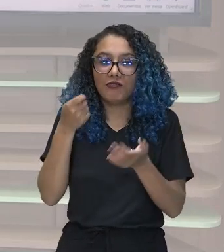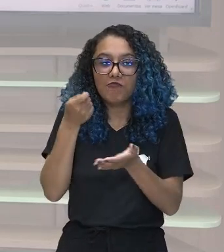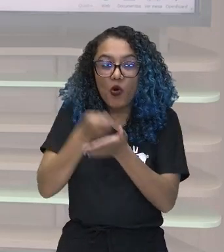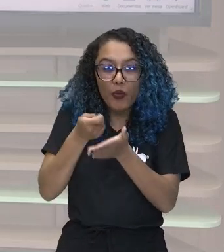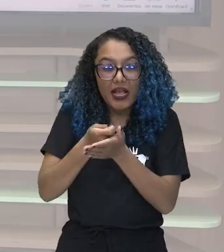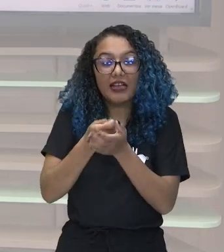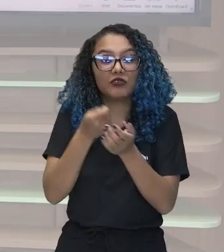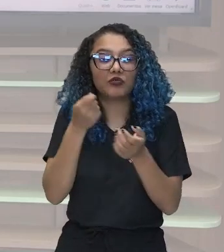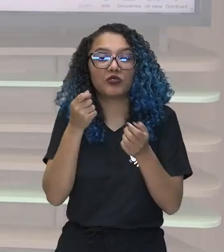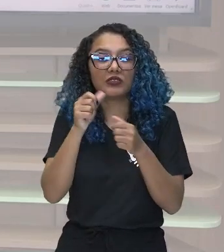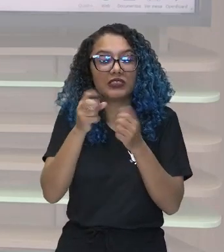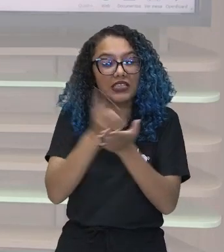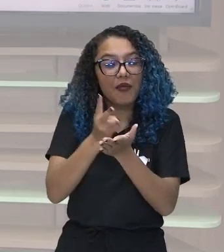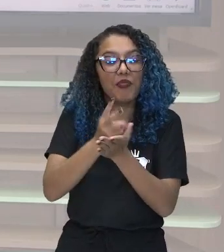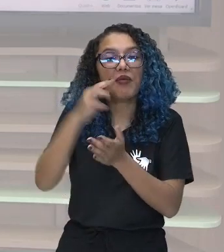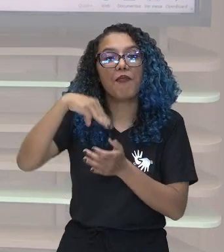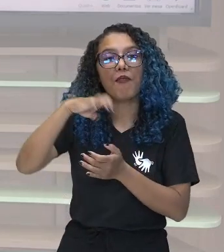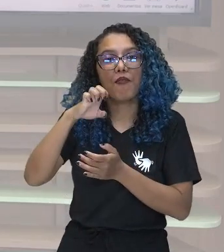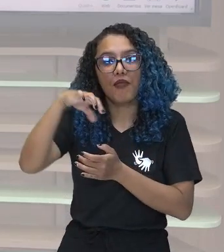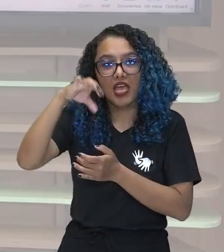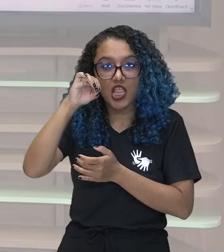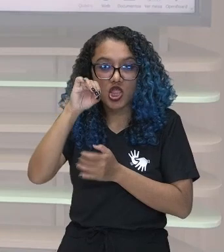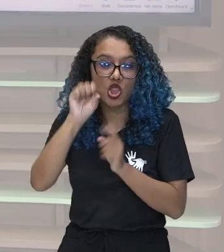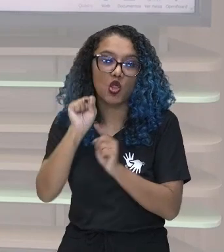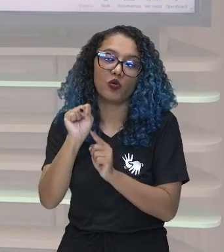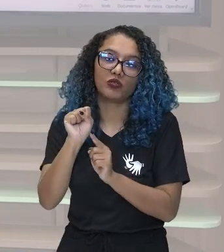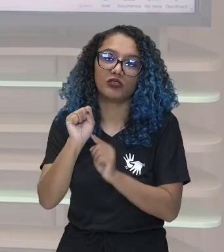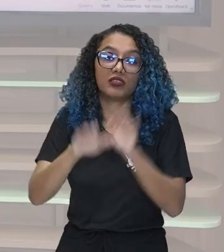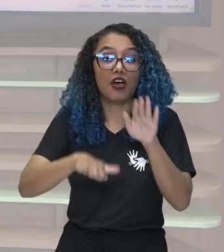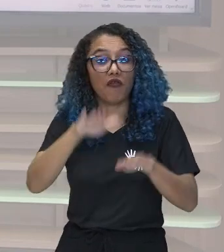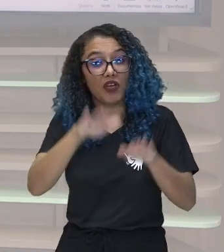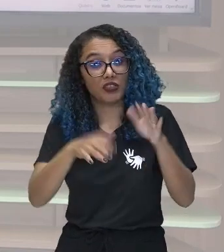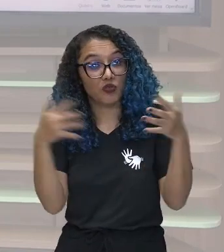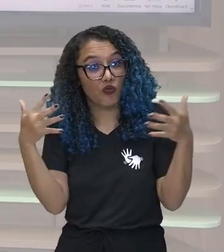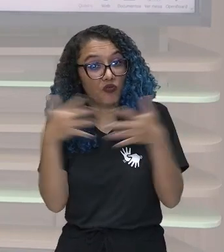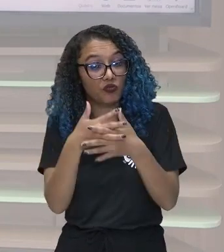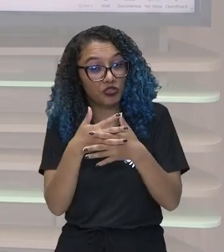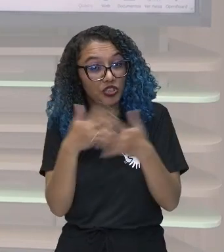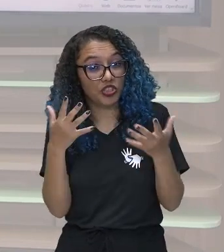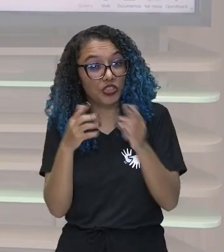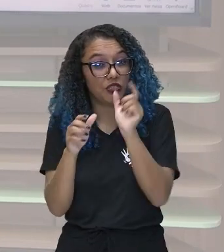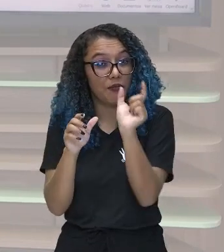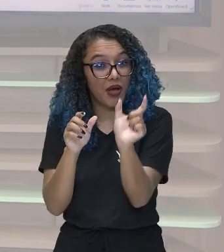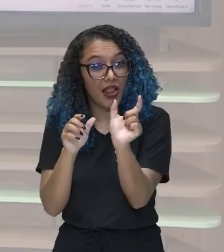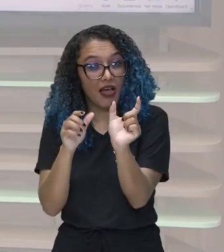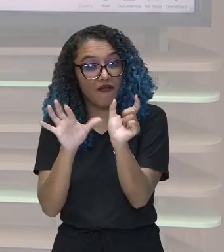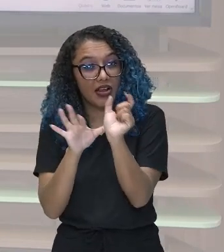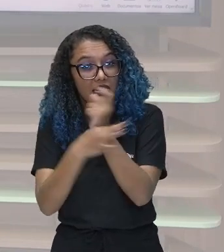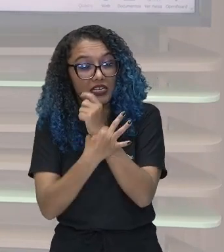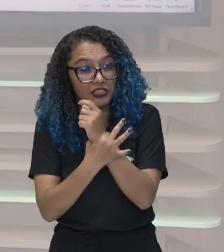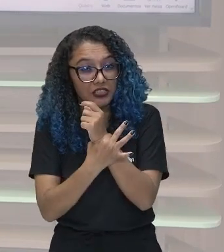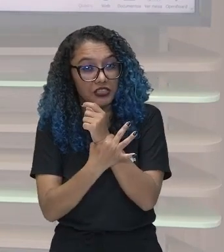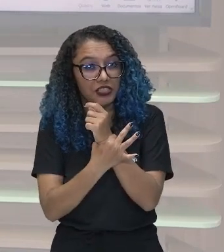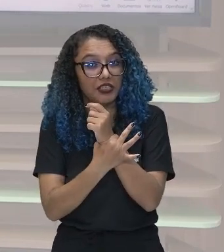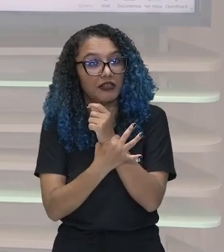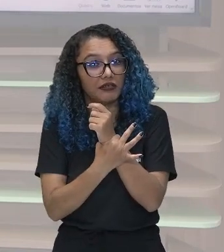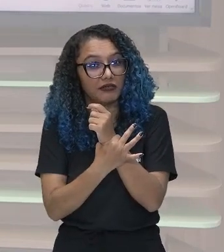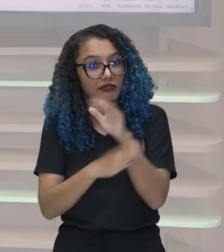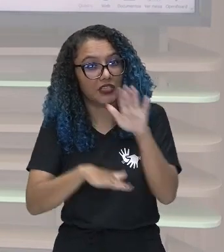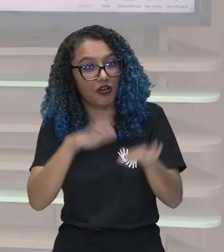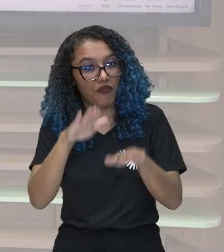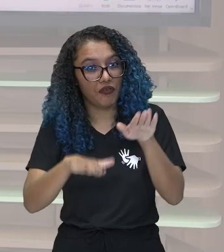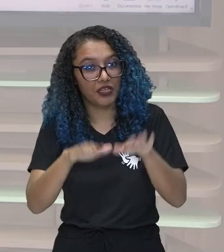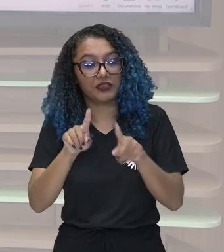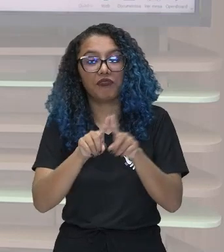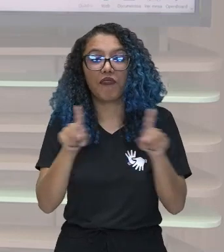menos. Você pode se confundir ali por causa de garantias, né? Esse contrato oferece menos garantias. Ele não está